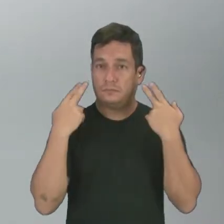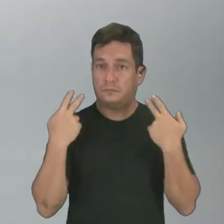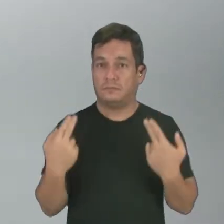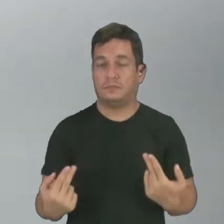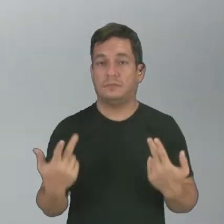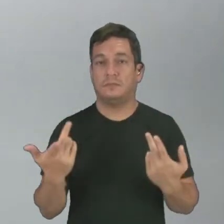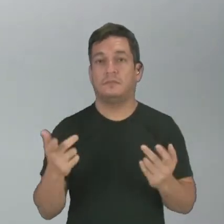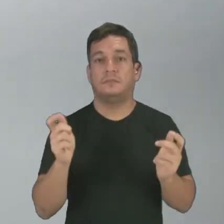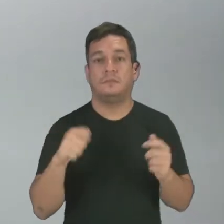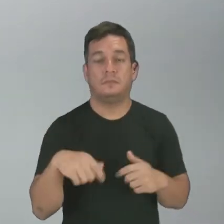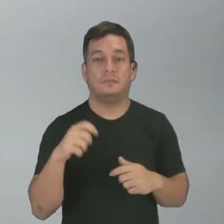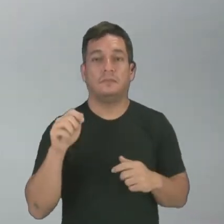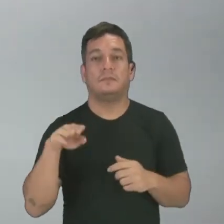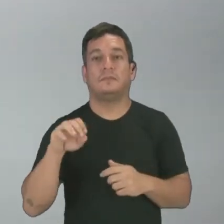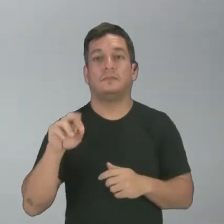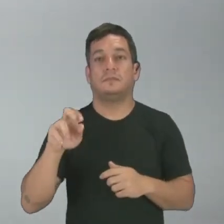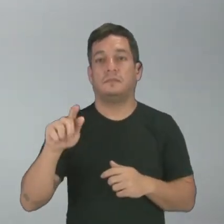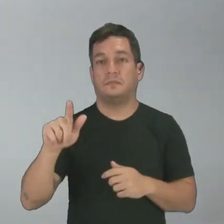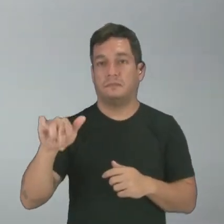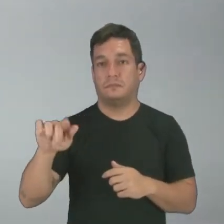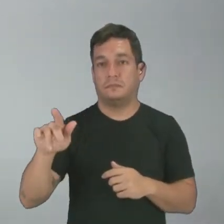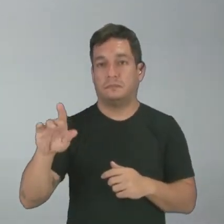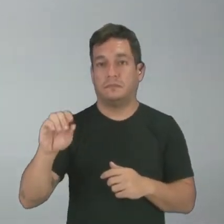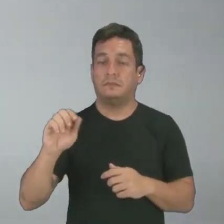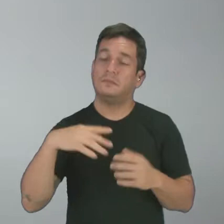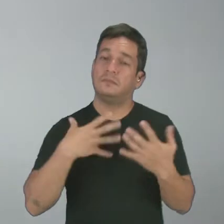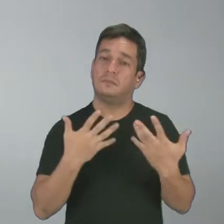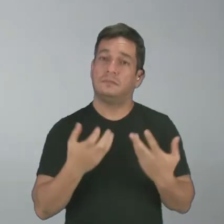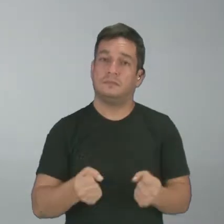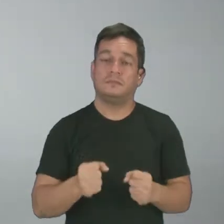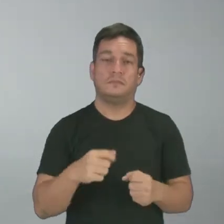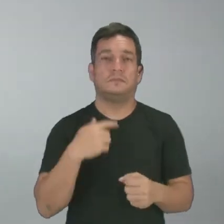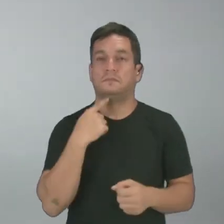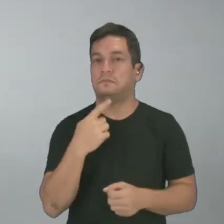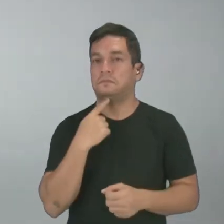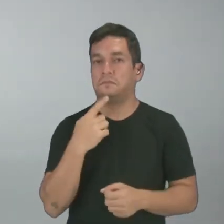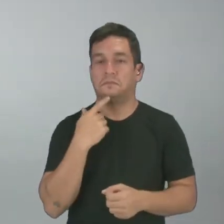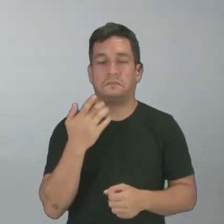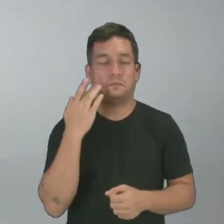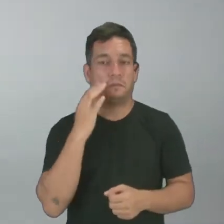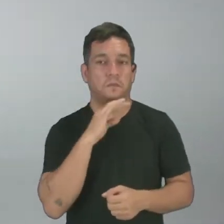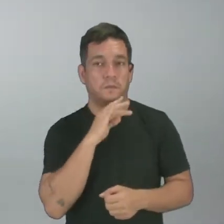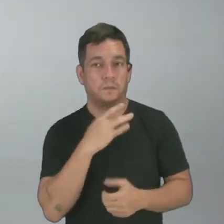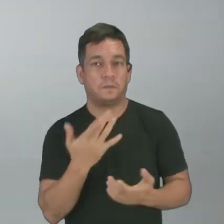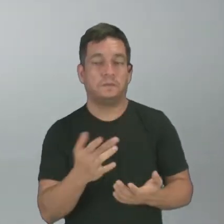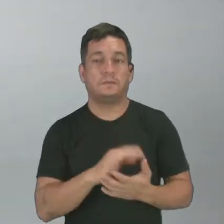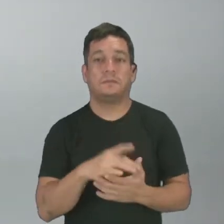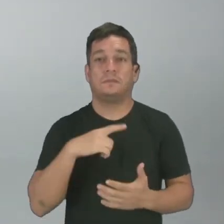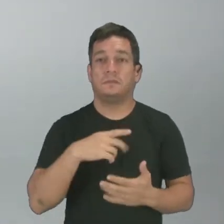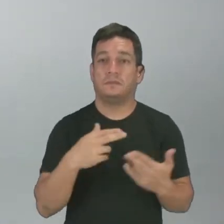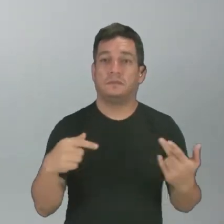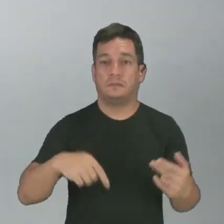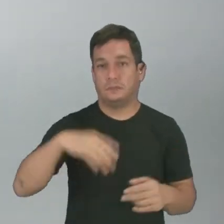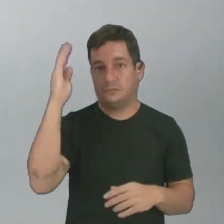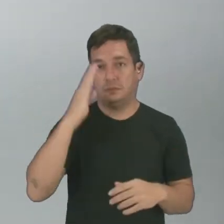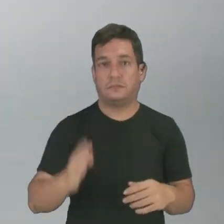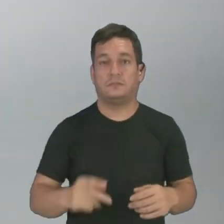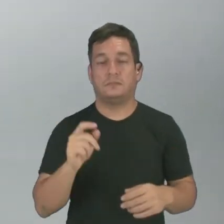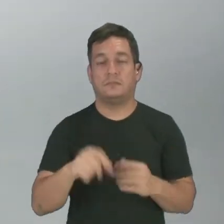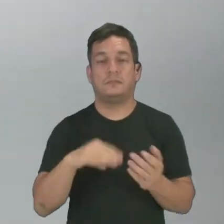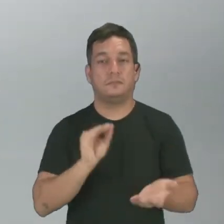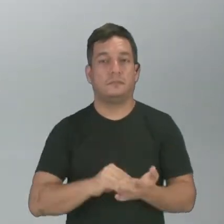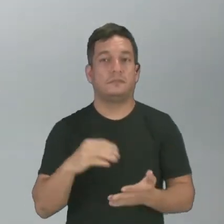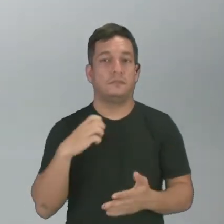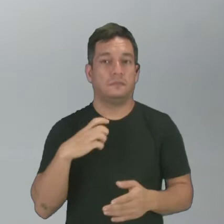né, pode ser moralizado, pode ser bem aceito e ninguém se escandaliza. Tem coisas que no Brasil é antiético, mas em